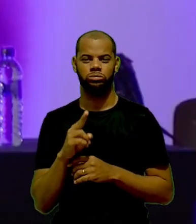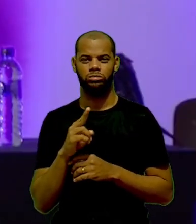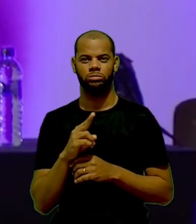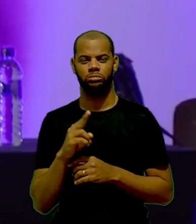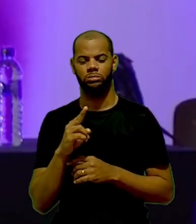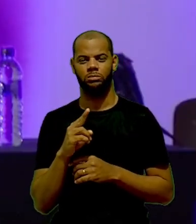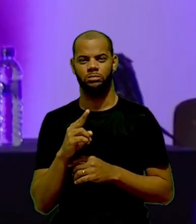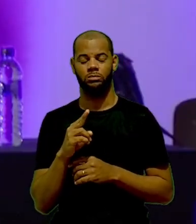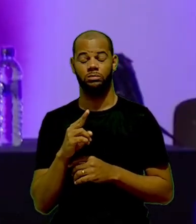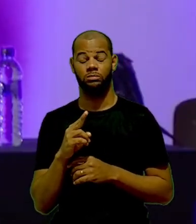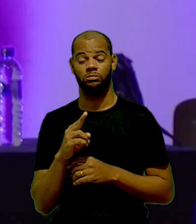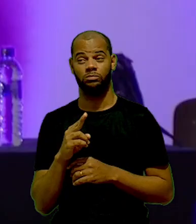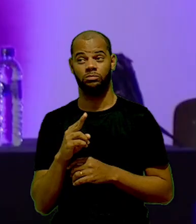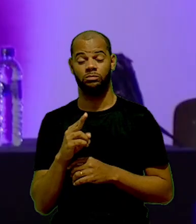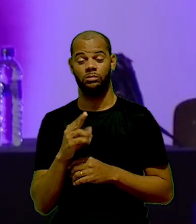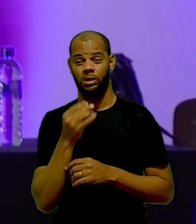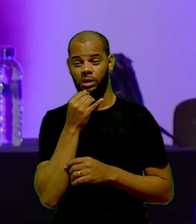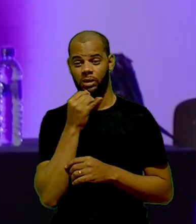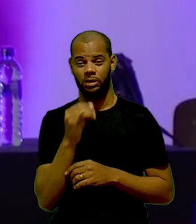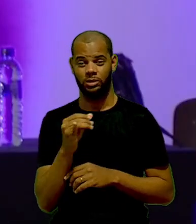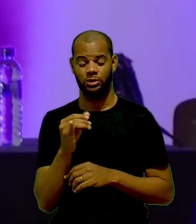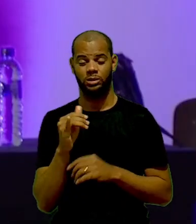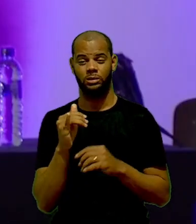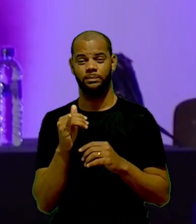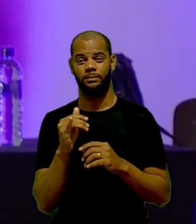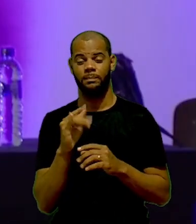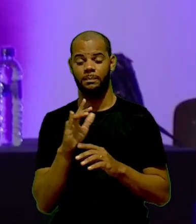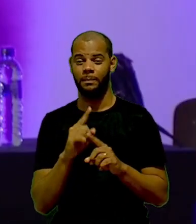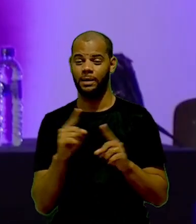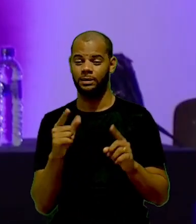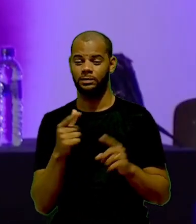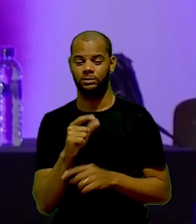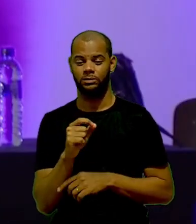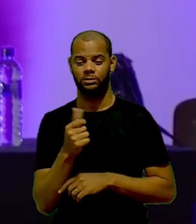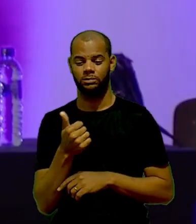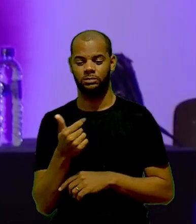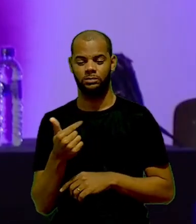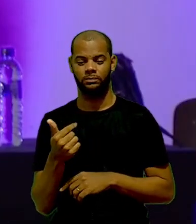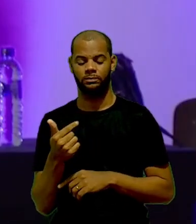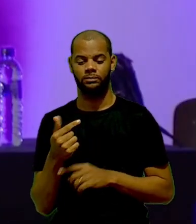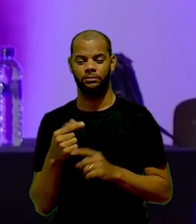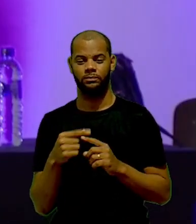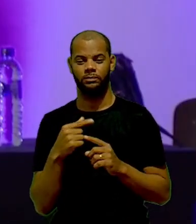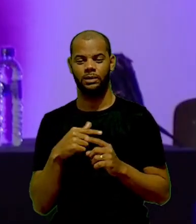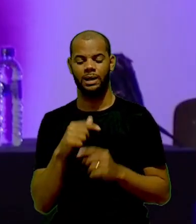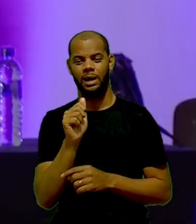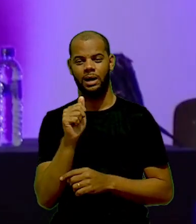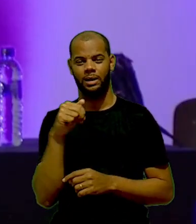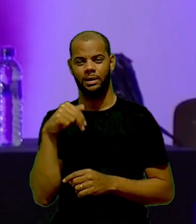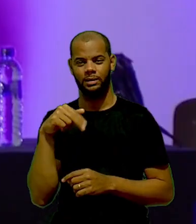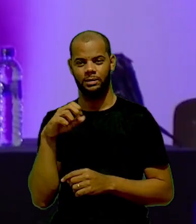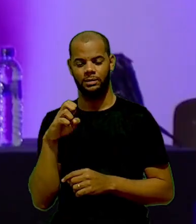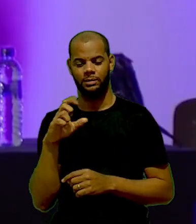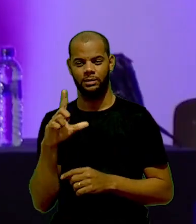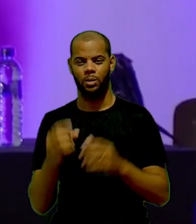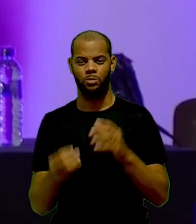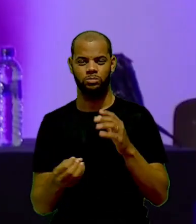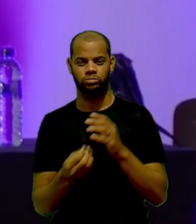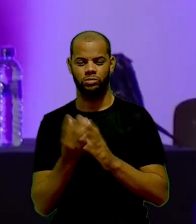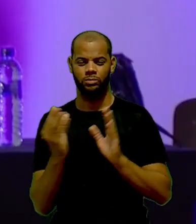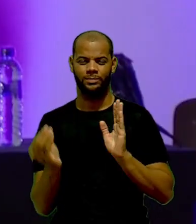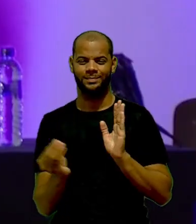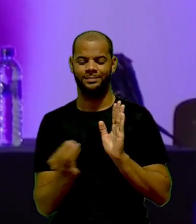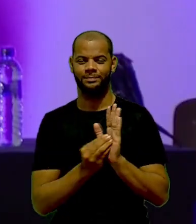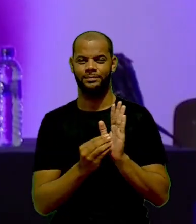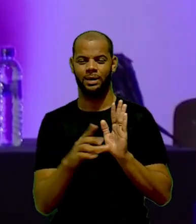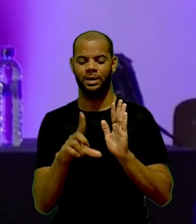Brasil. Mas, em 2012, um ano aqui atrás, a ANEEL implementou